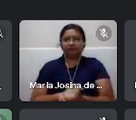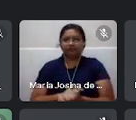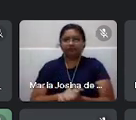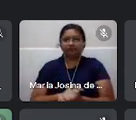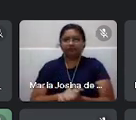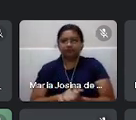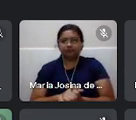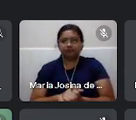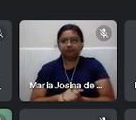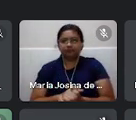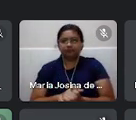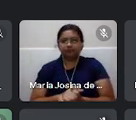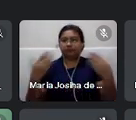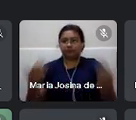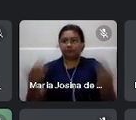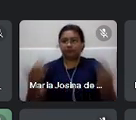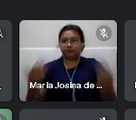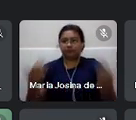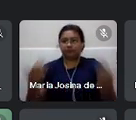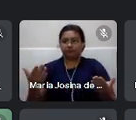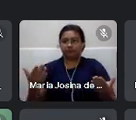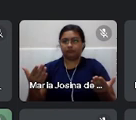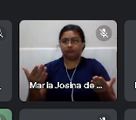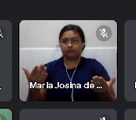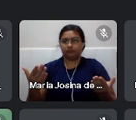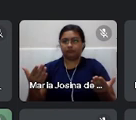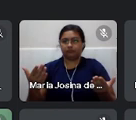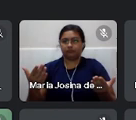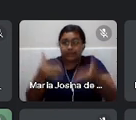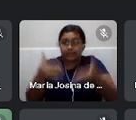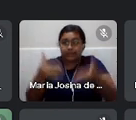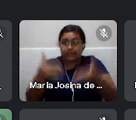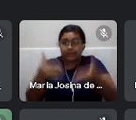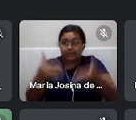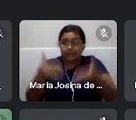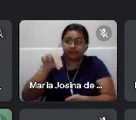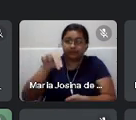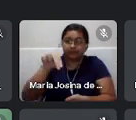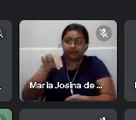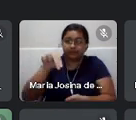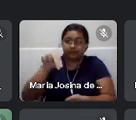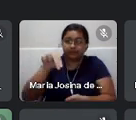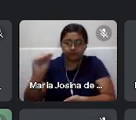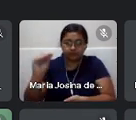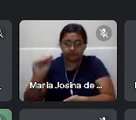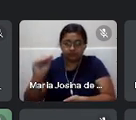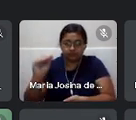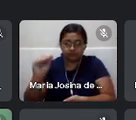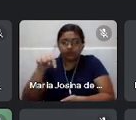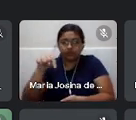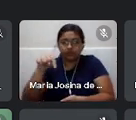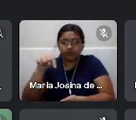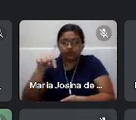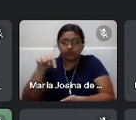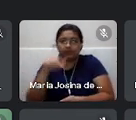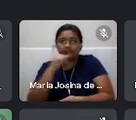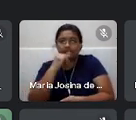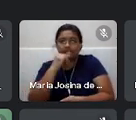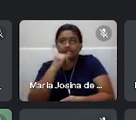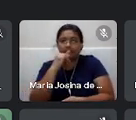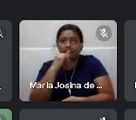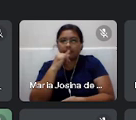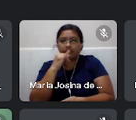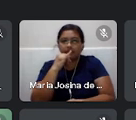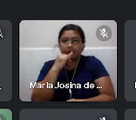Então, agora, para a gente chegar à função definitiva, é só desenvolver esse quadrado da